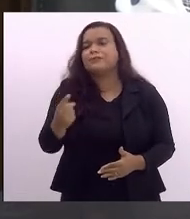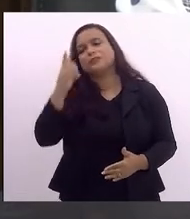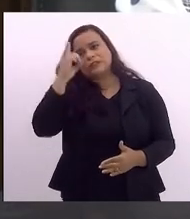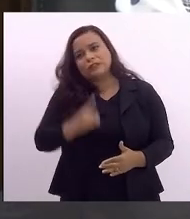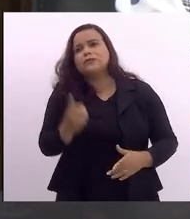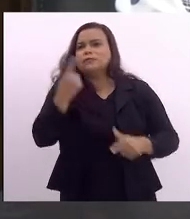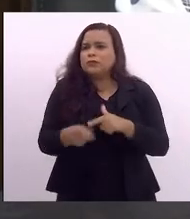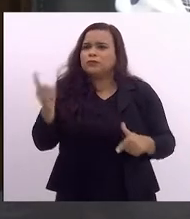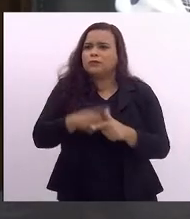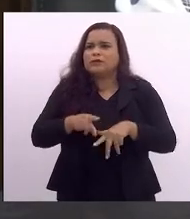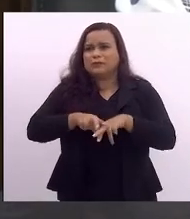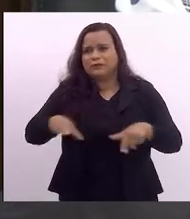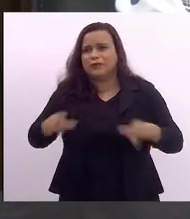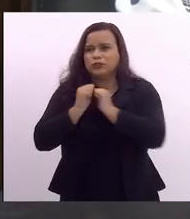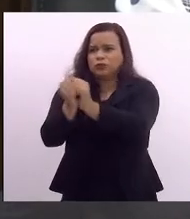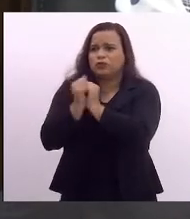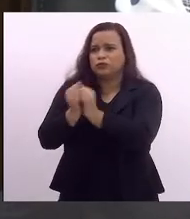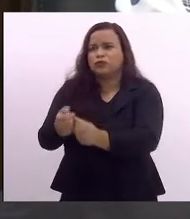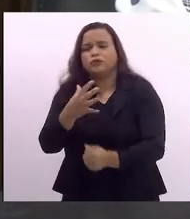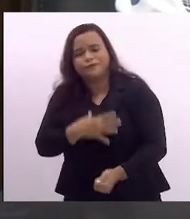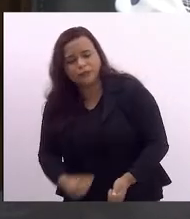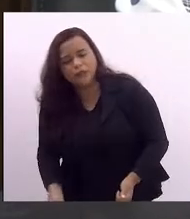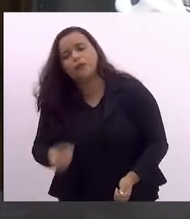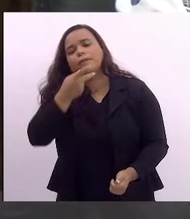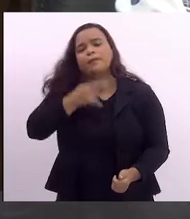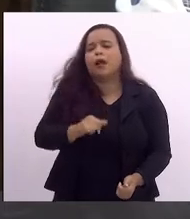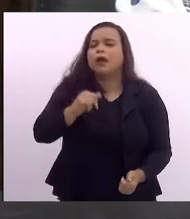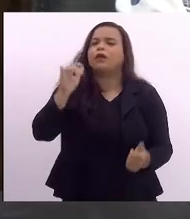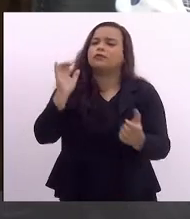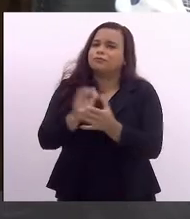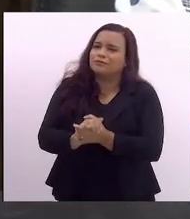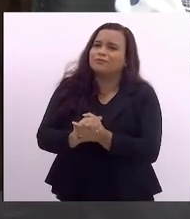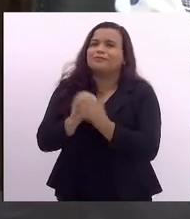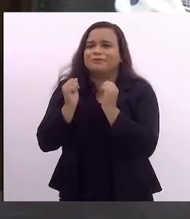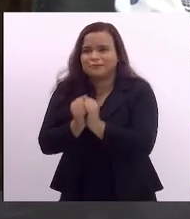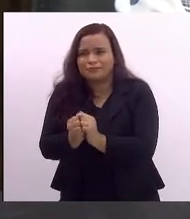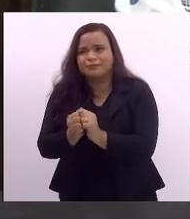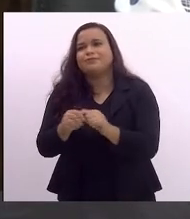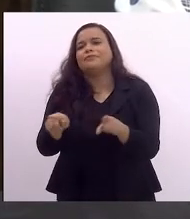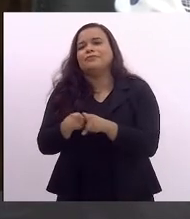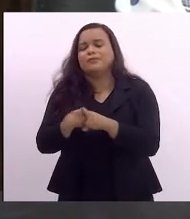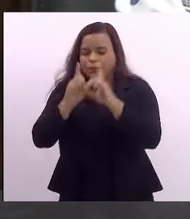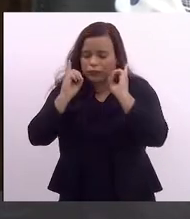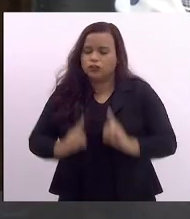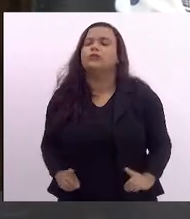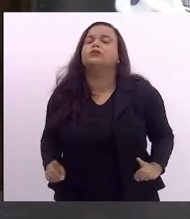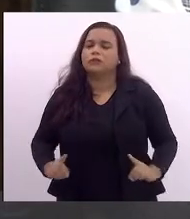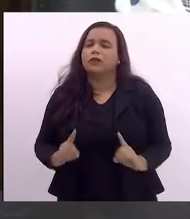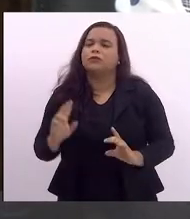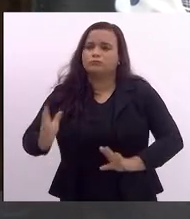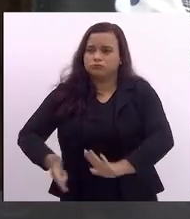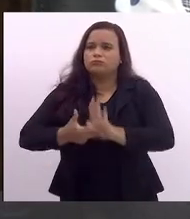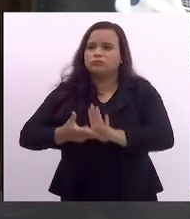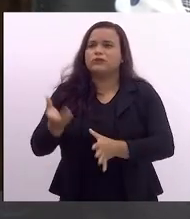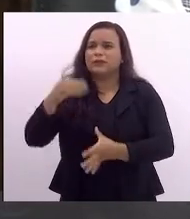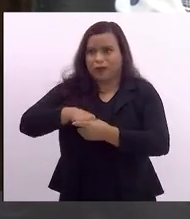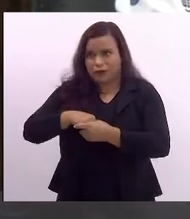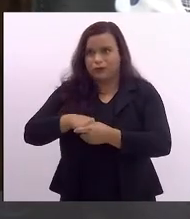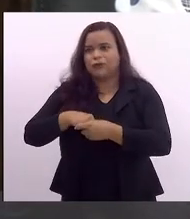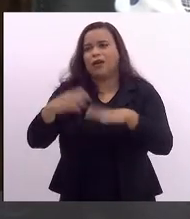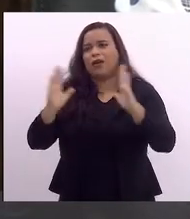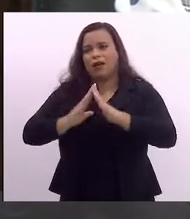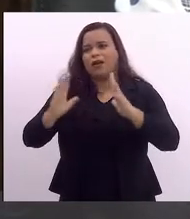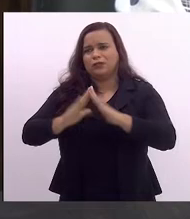de estarem com o seu filho, com o seu pai, com o seu companheiro, com a sua dignidade assumida no seu território, na sua casa, e nós